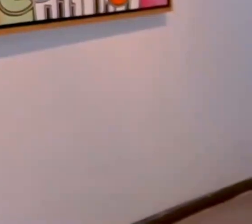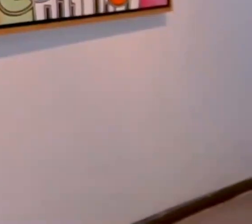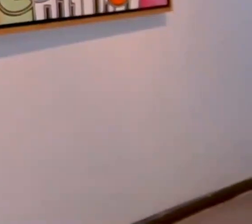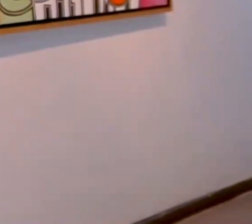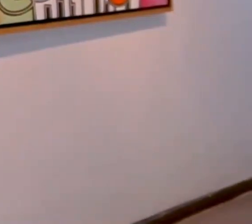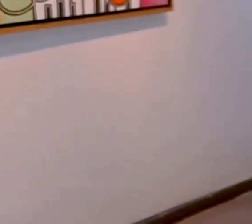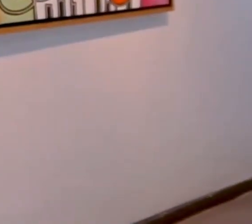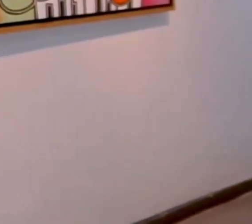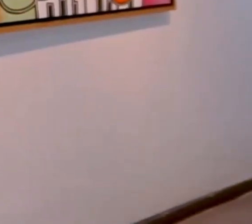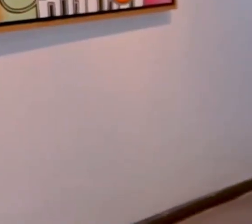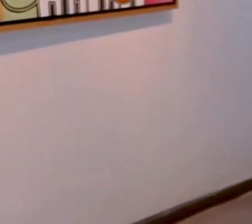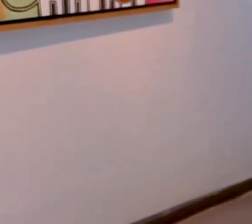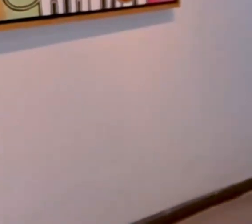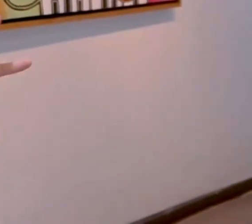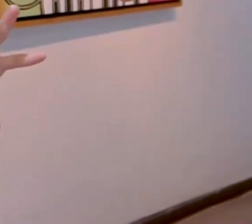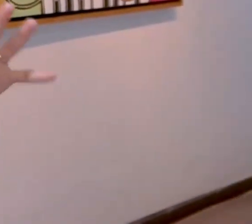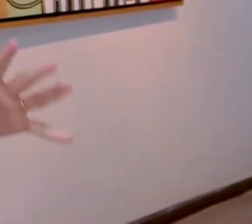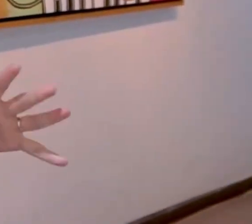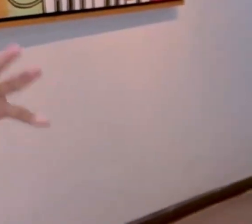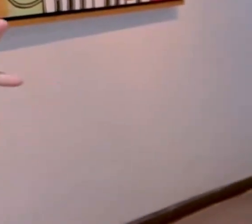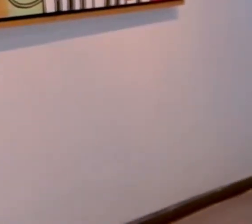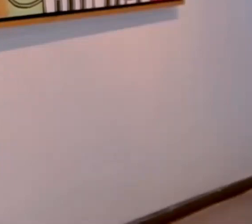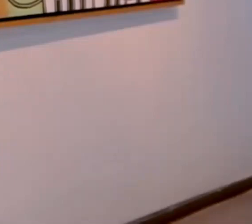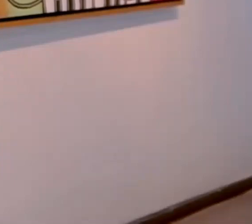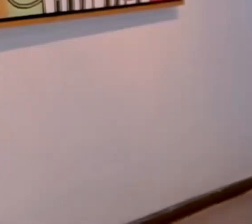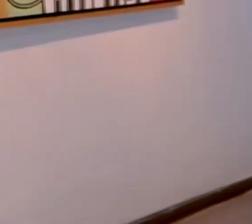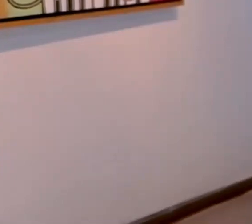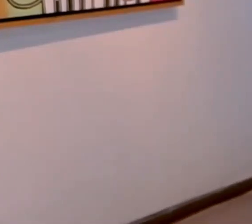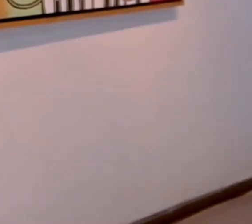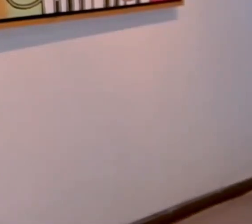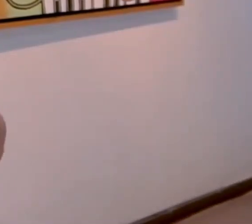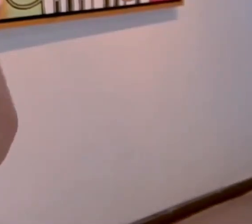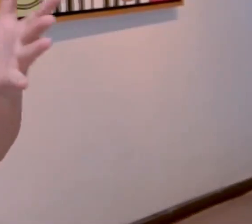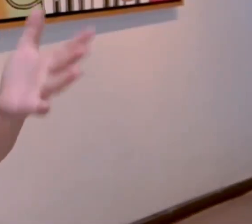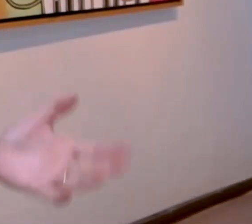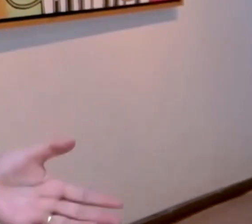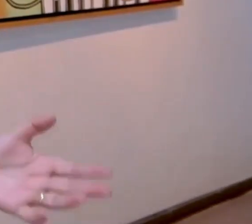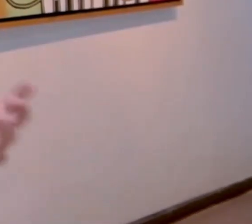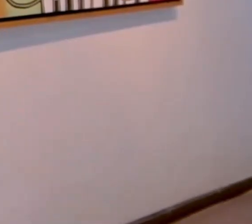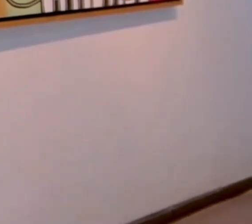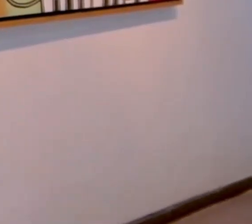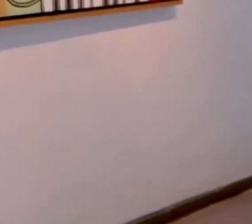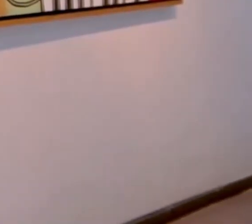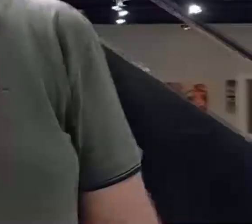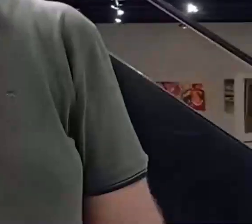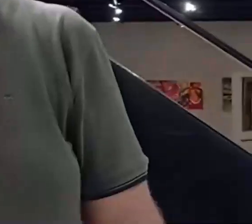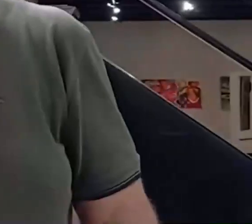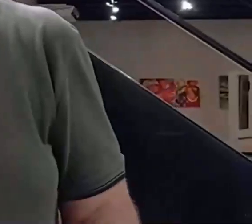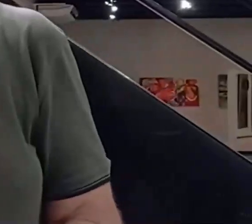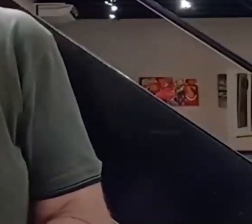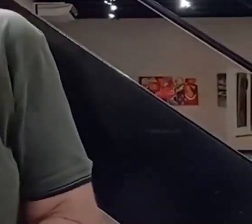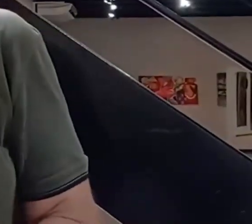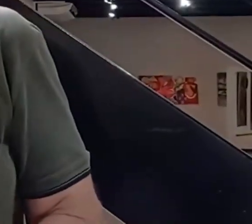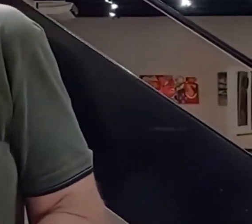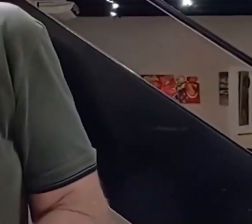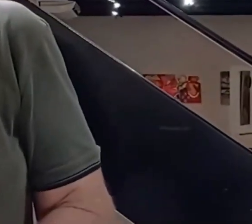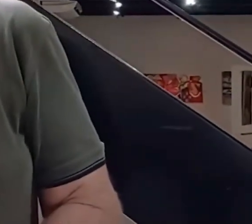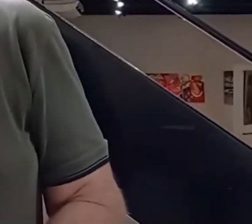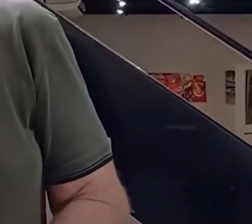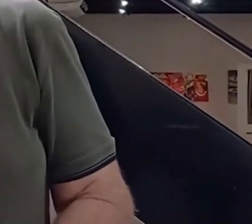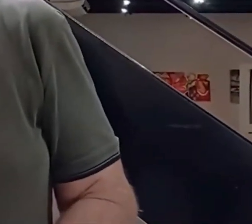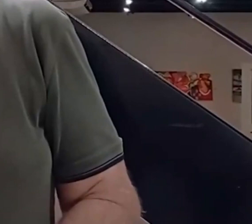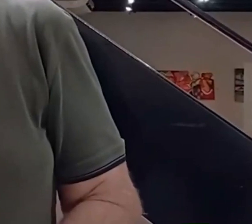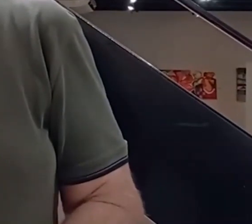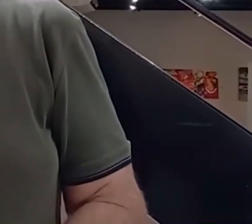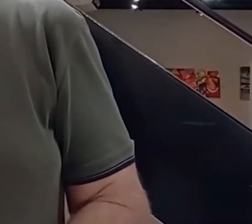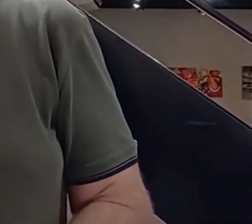converso agora com João Zogby, que vai dar dicas de técnicas de pintura, tanto a óleo como acrílica. Passasse um pouco das